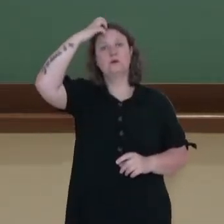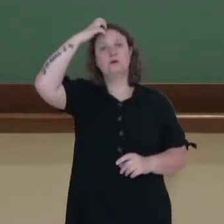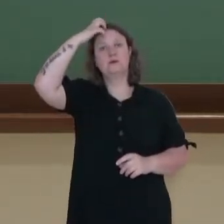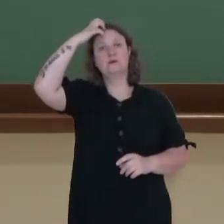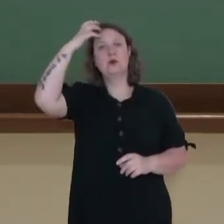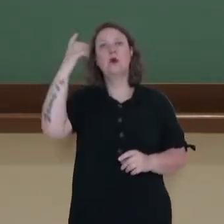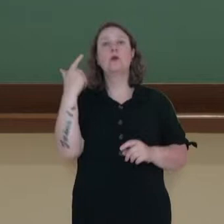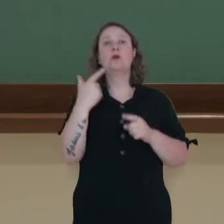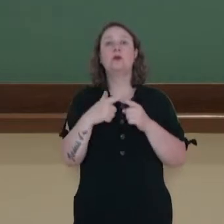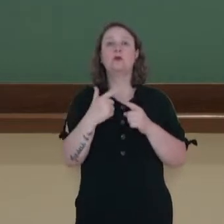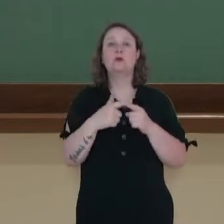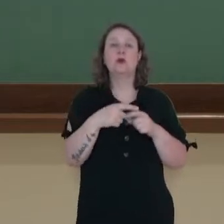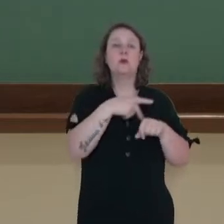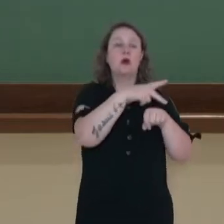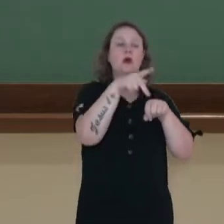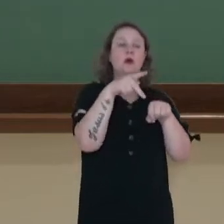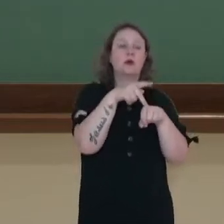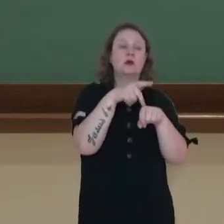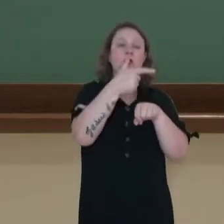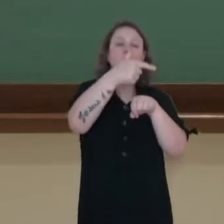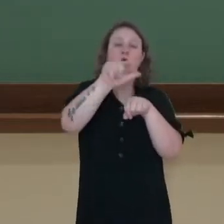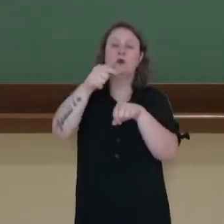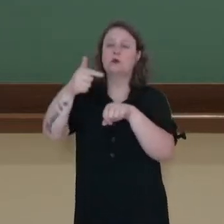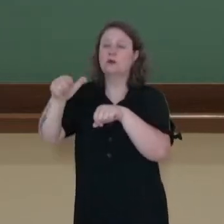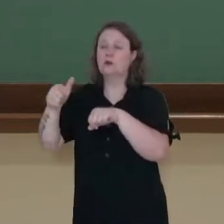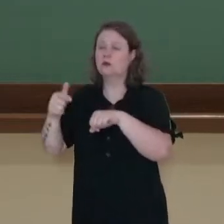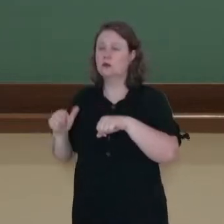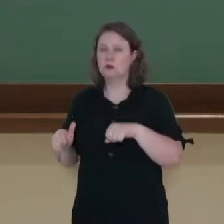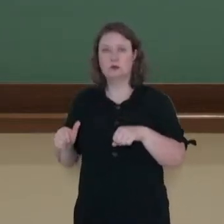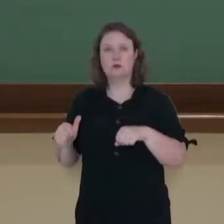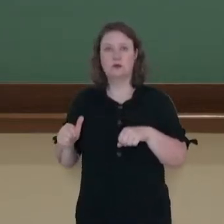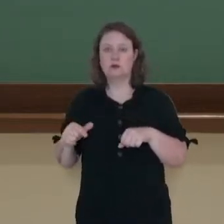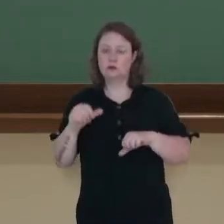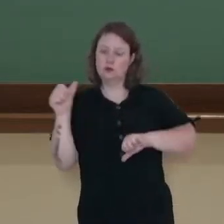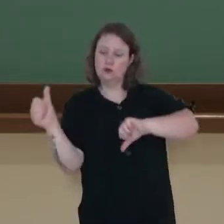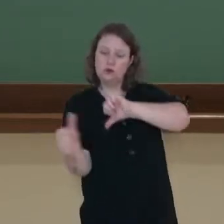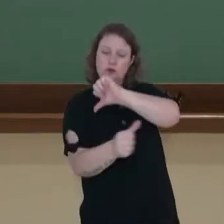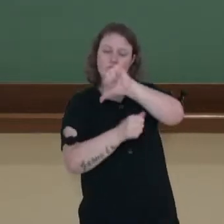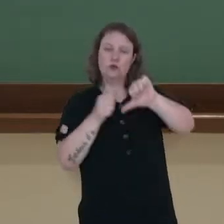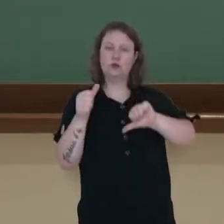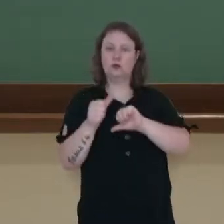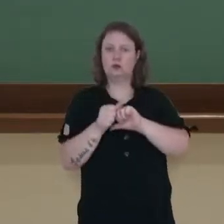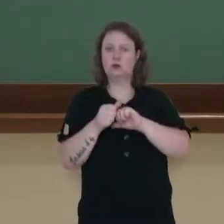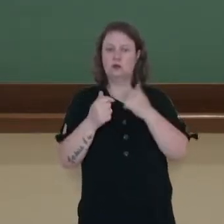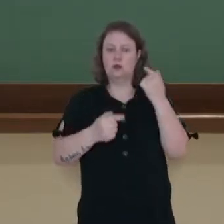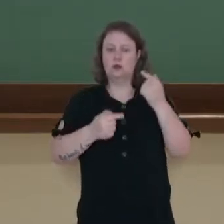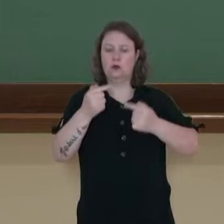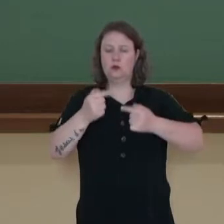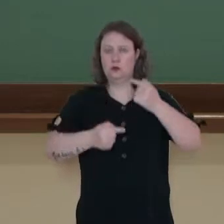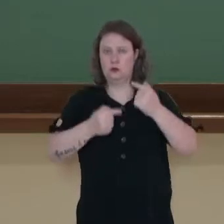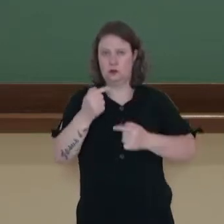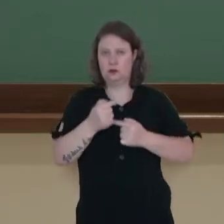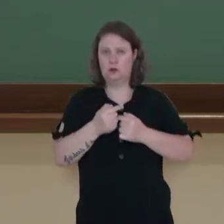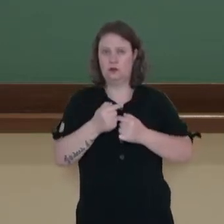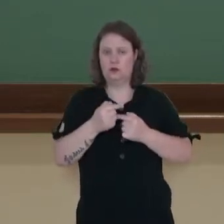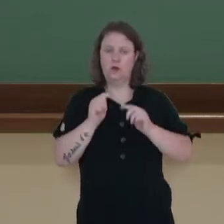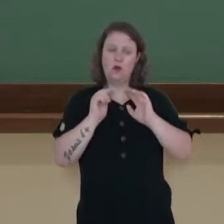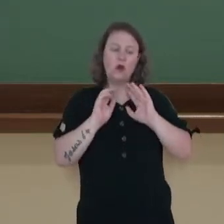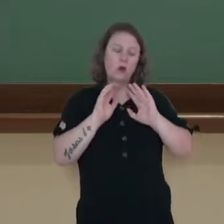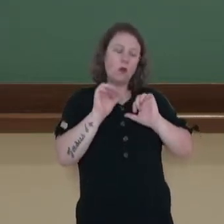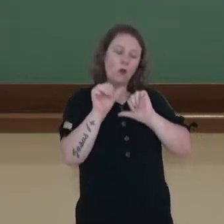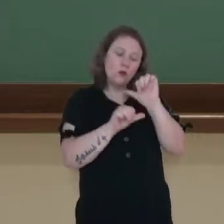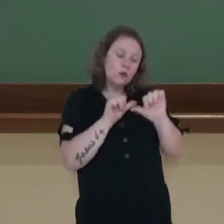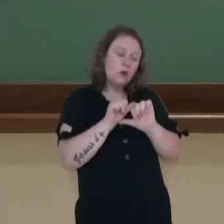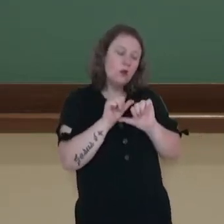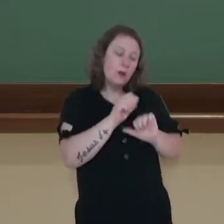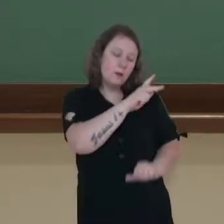países da América, quando se tornaram independentes, era adotar uma república presidencialista, seguindo o